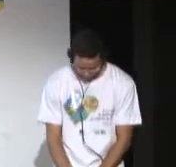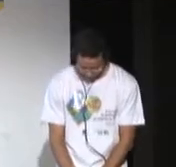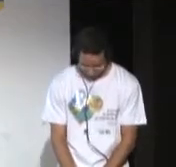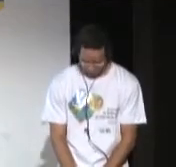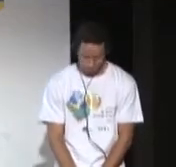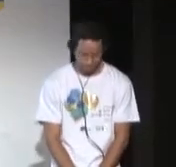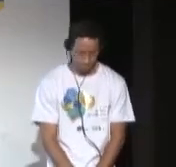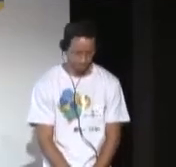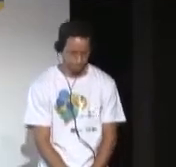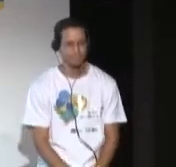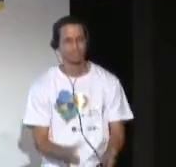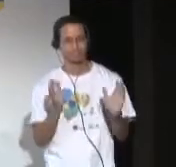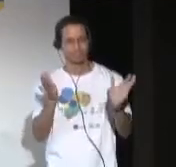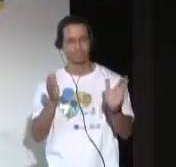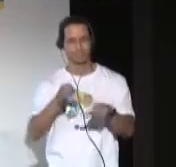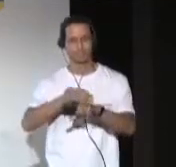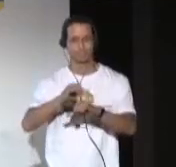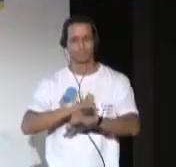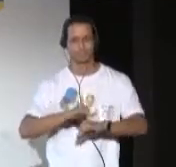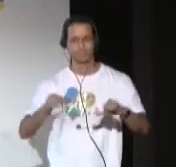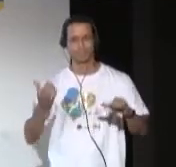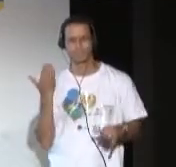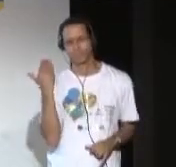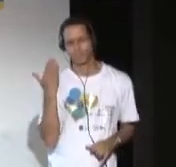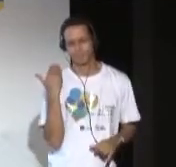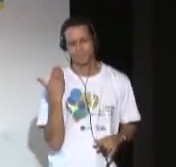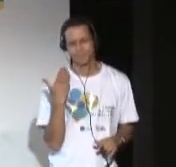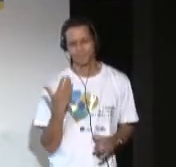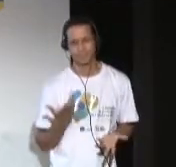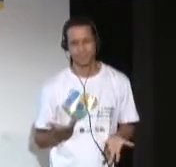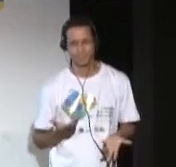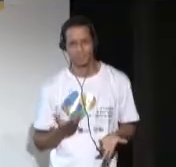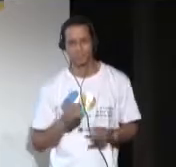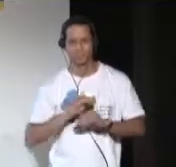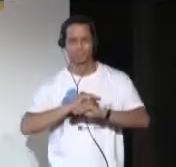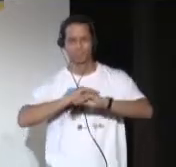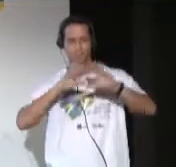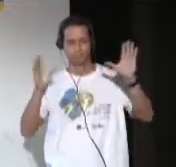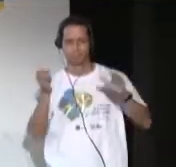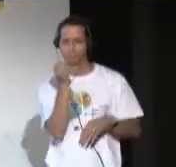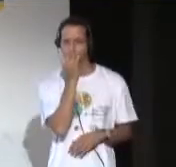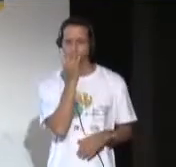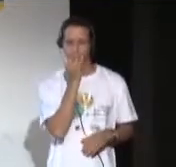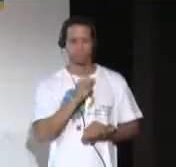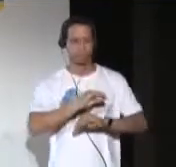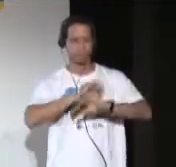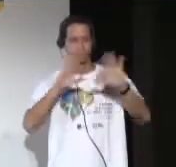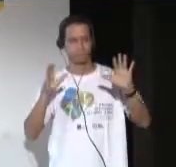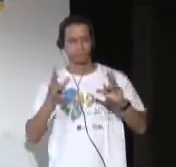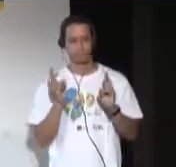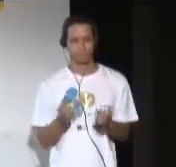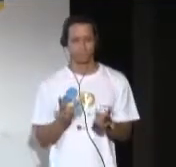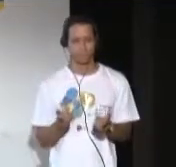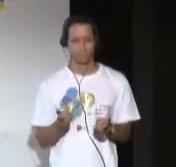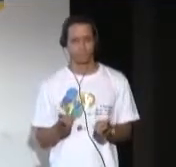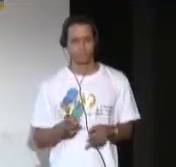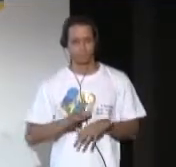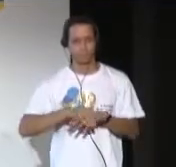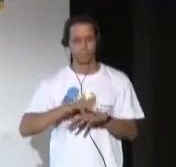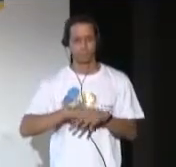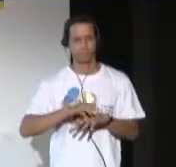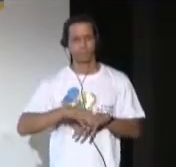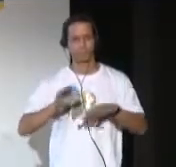Eu já dei esse exemplo antes, mas é um exemplo muito claro. Fica muito claro para mim que mesmo na matemática, que a